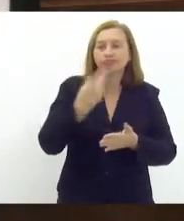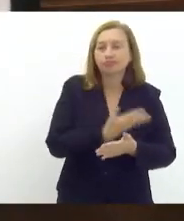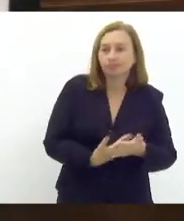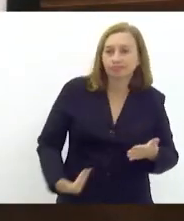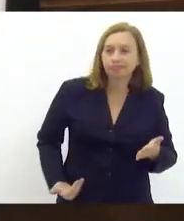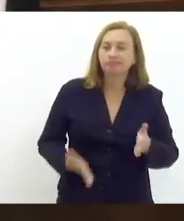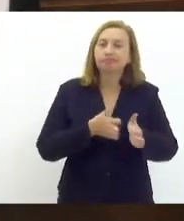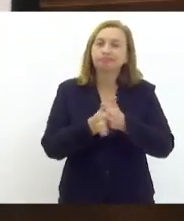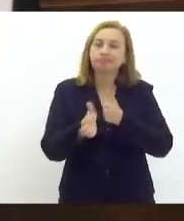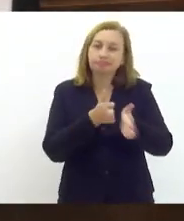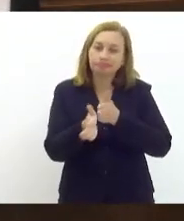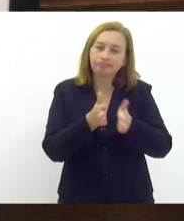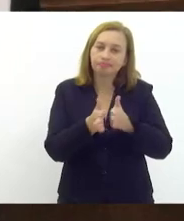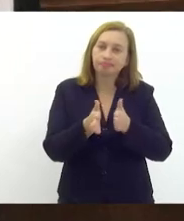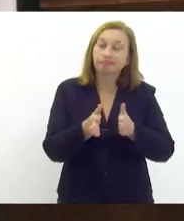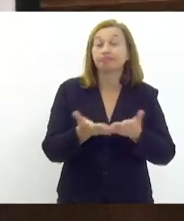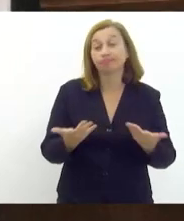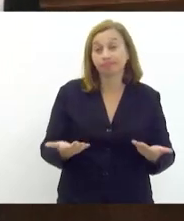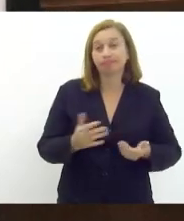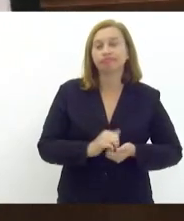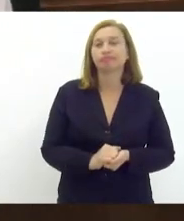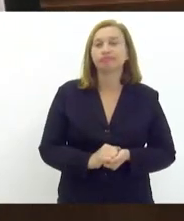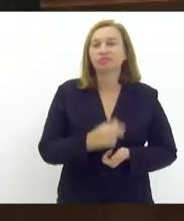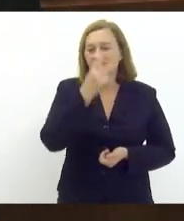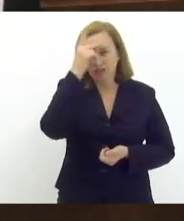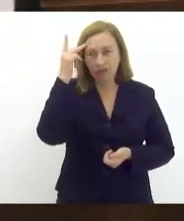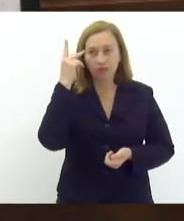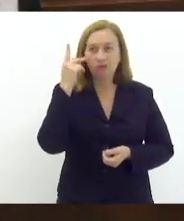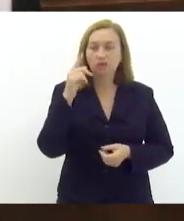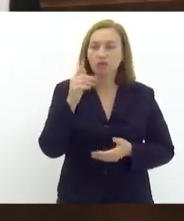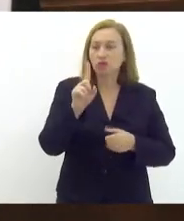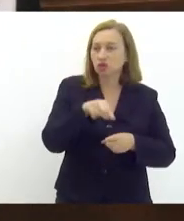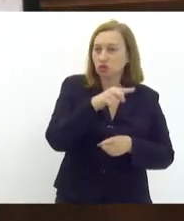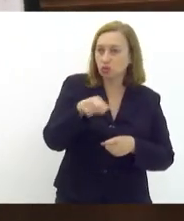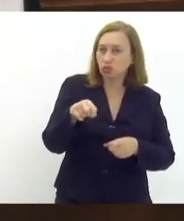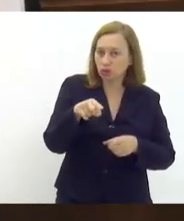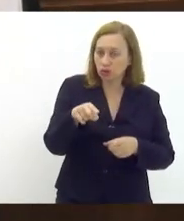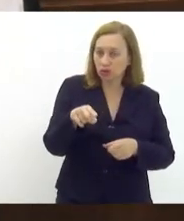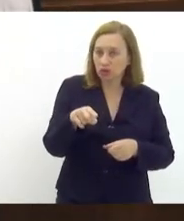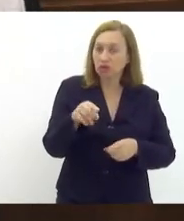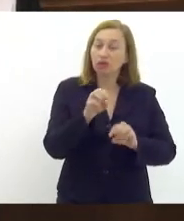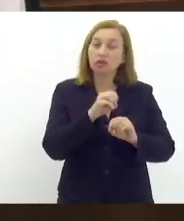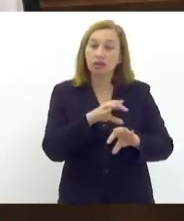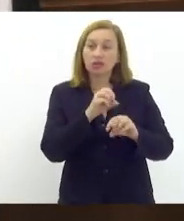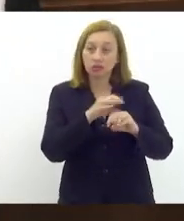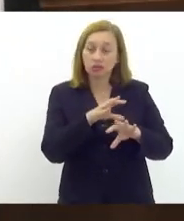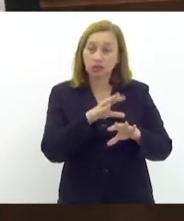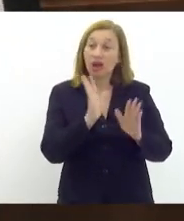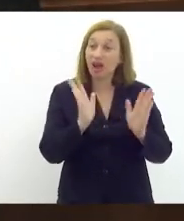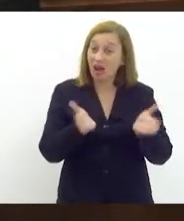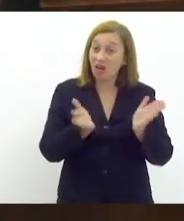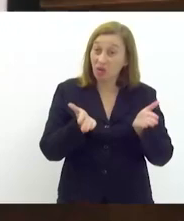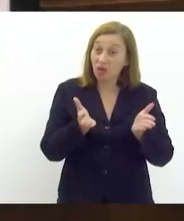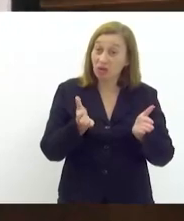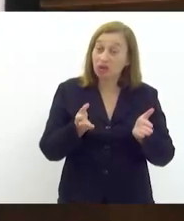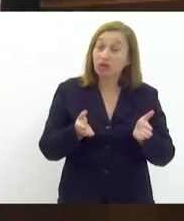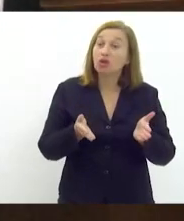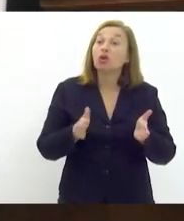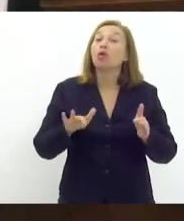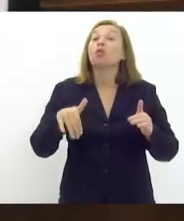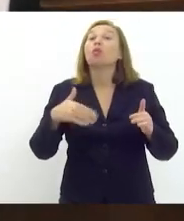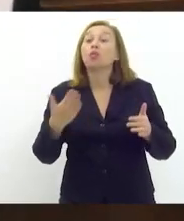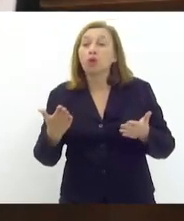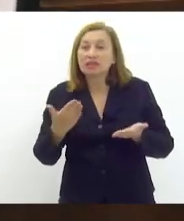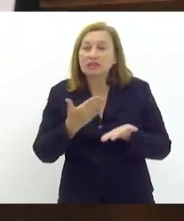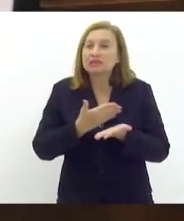garantir o acesso dessa população e aí essas pessoas que foram excluídas historicamente da educação agora quando conseguem